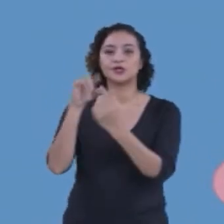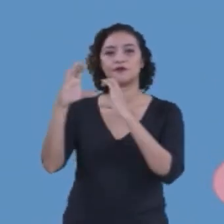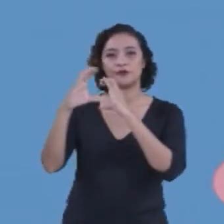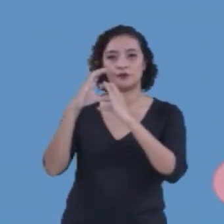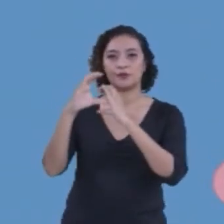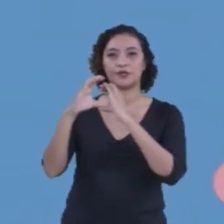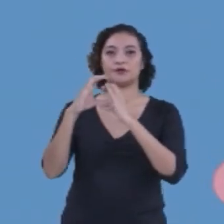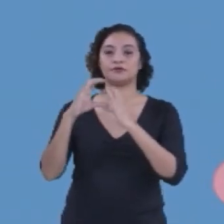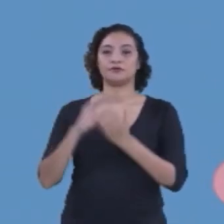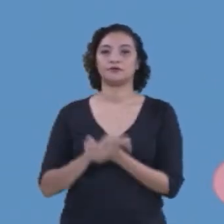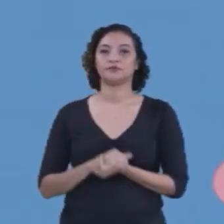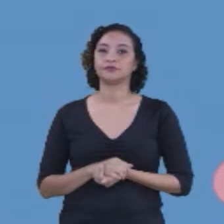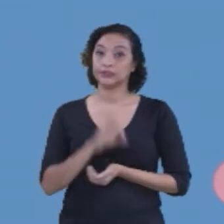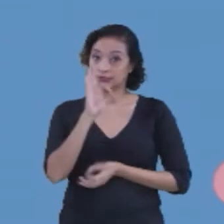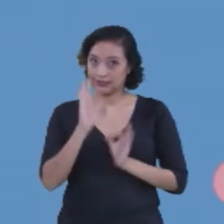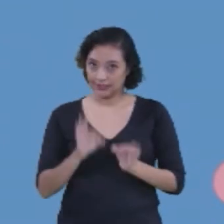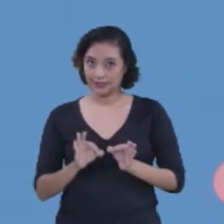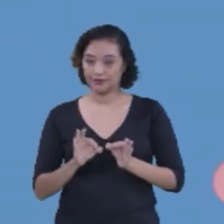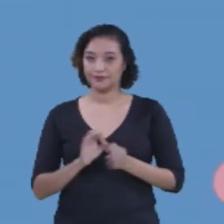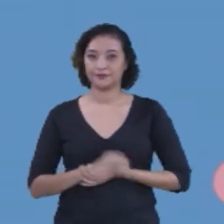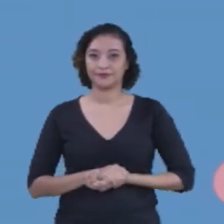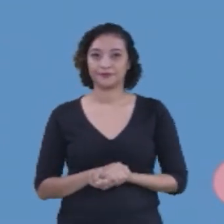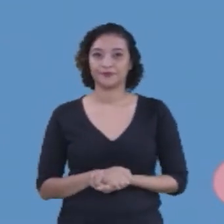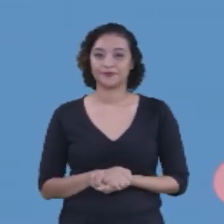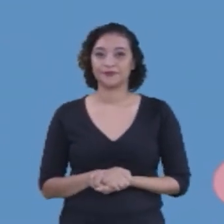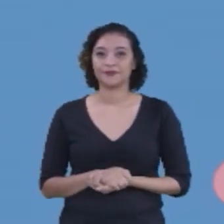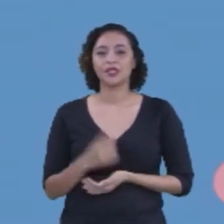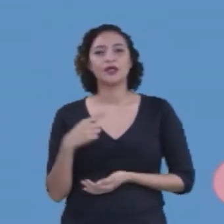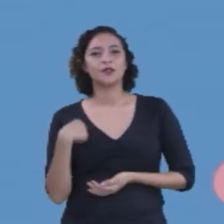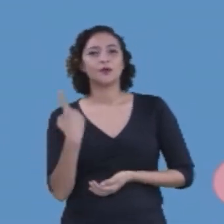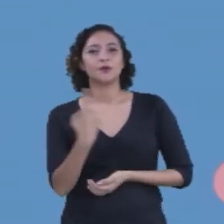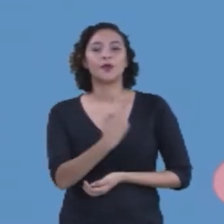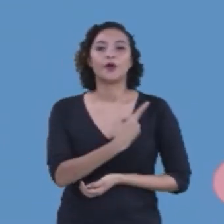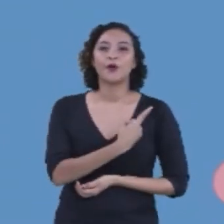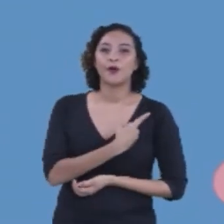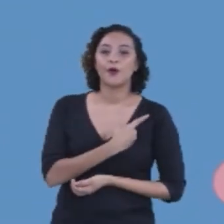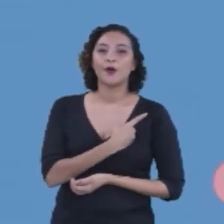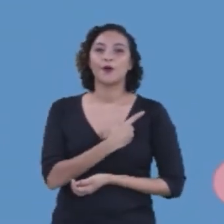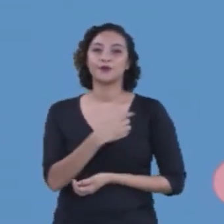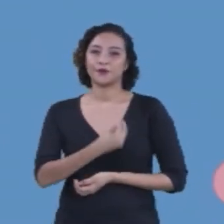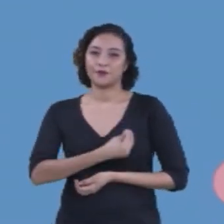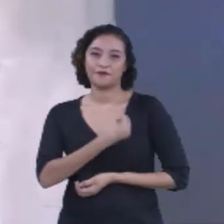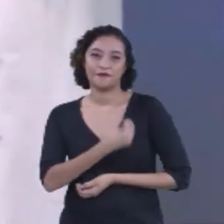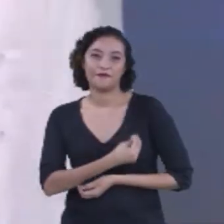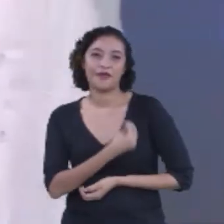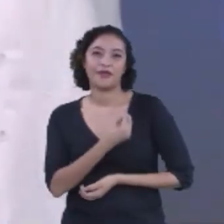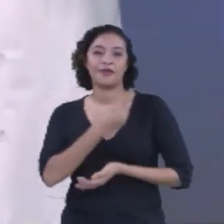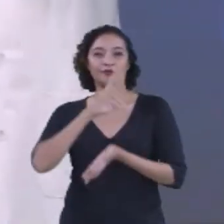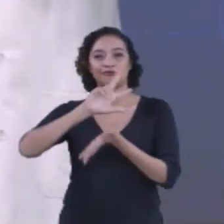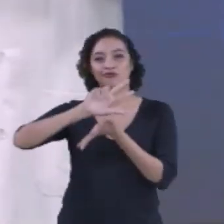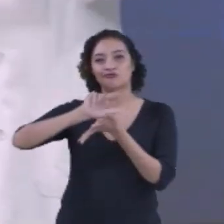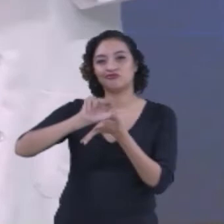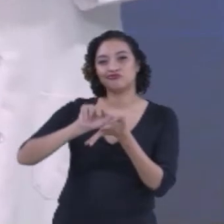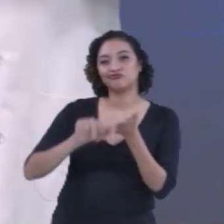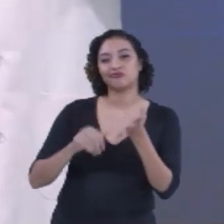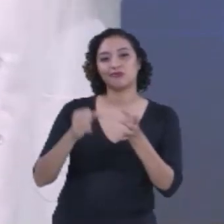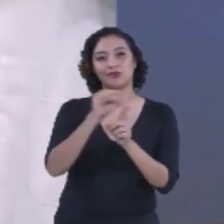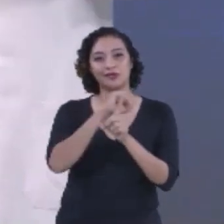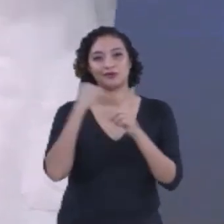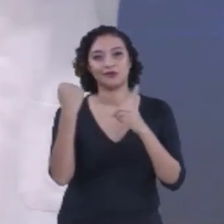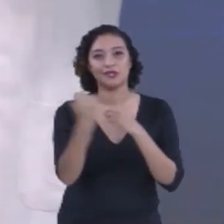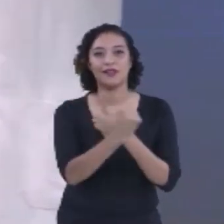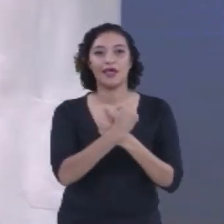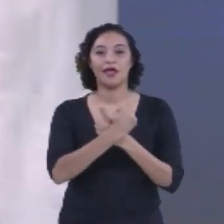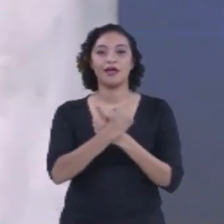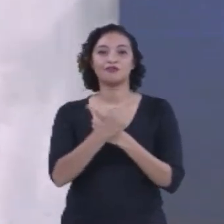comunicação, certo? Então, quando nós estamos envolvidos em práticas diversas socialmente, nós vamos interagir